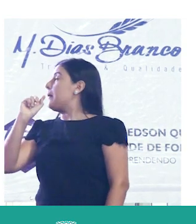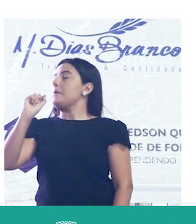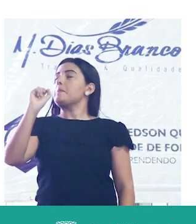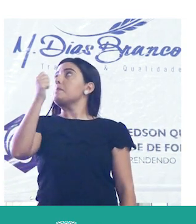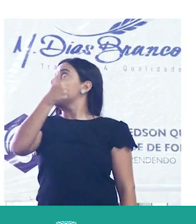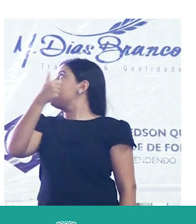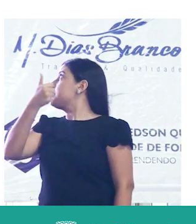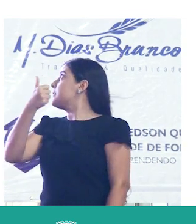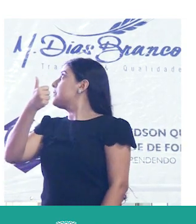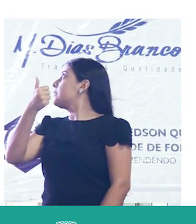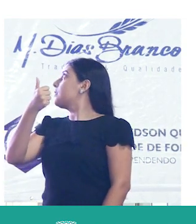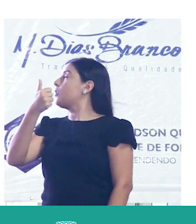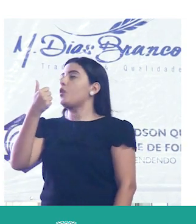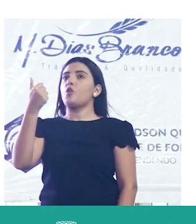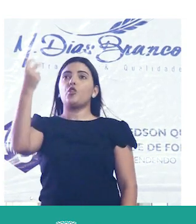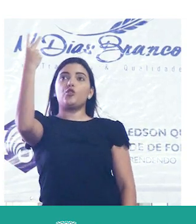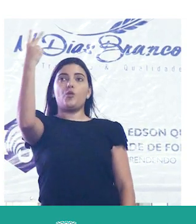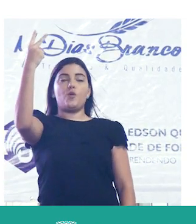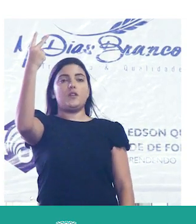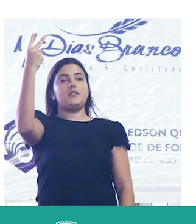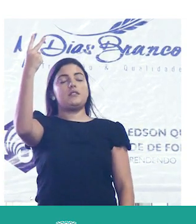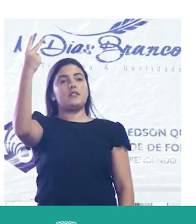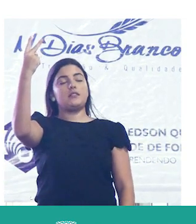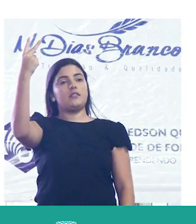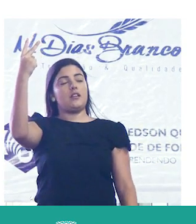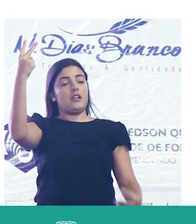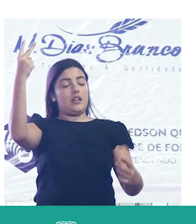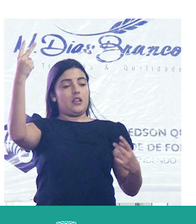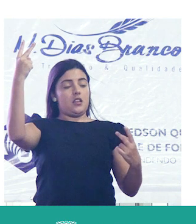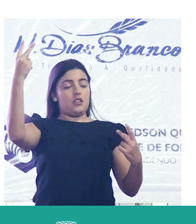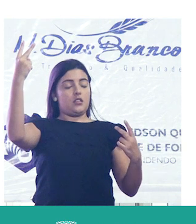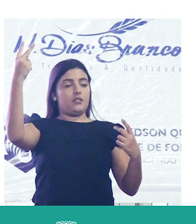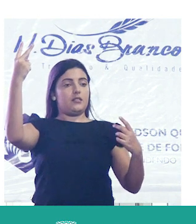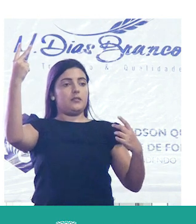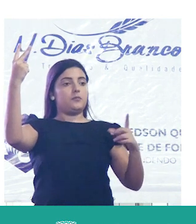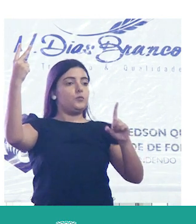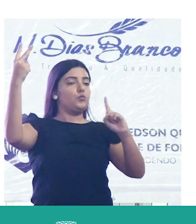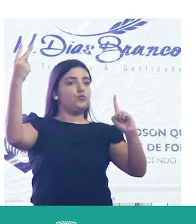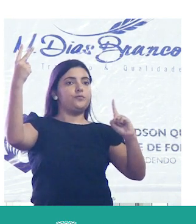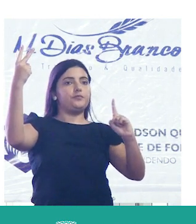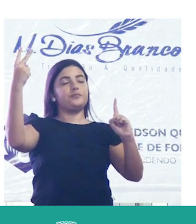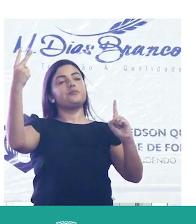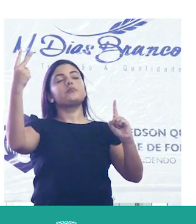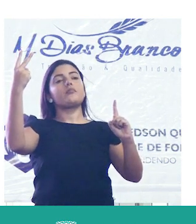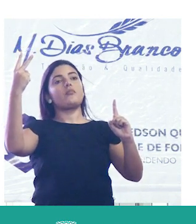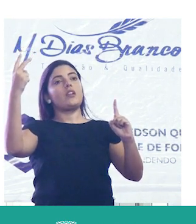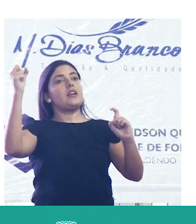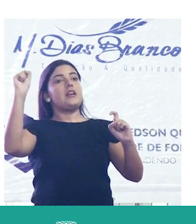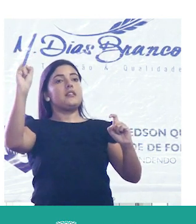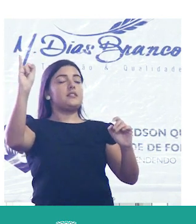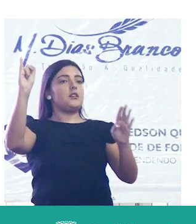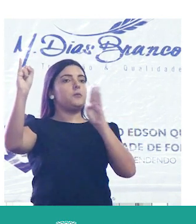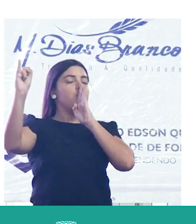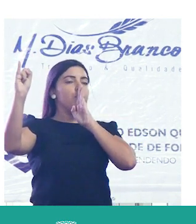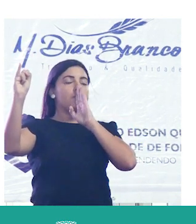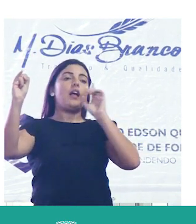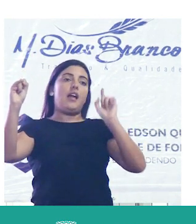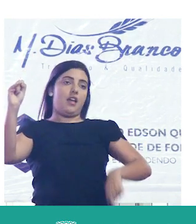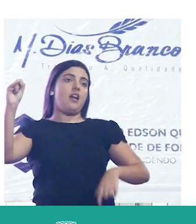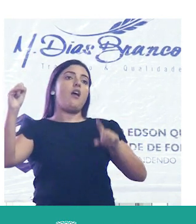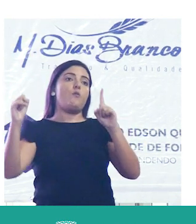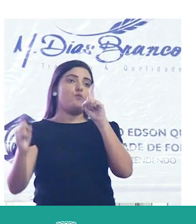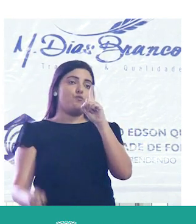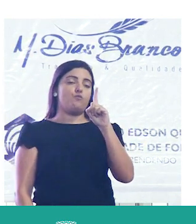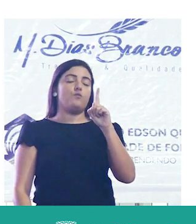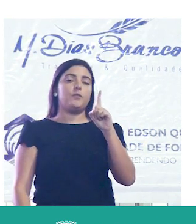equação, ela aparece com o número 2, na segunda com o número 1. Quando não vem número, admita que o número é